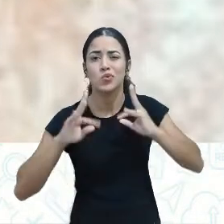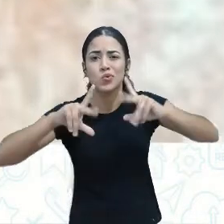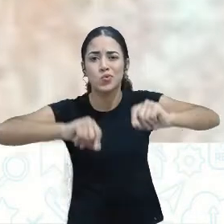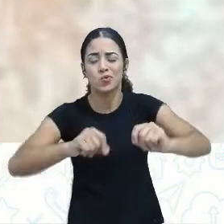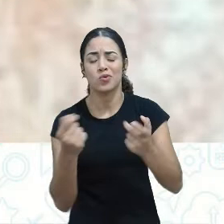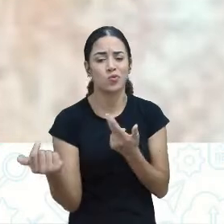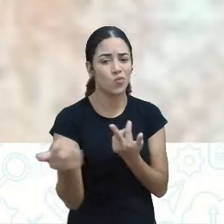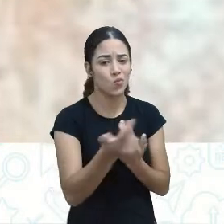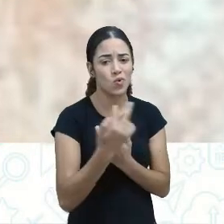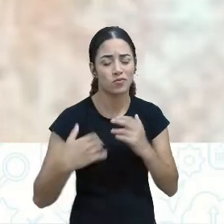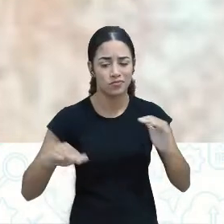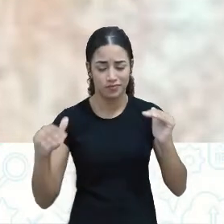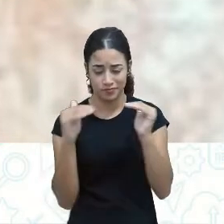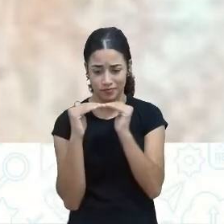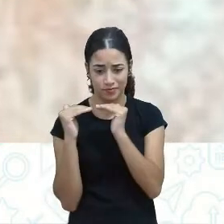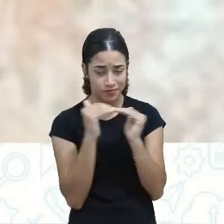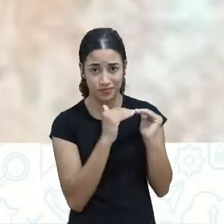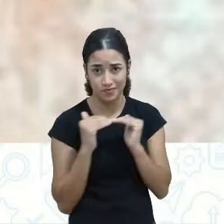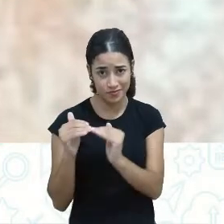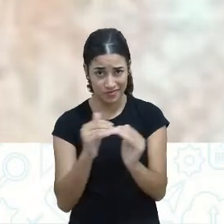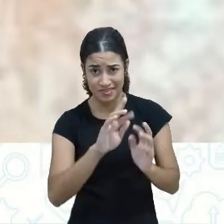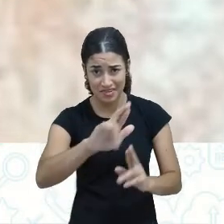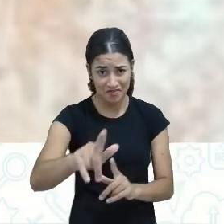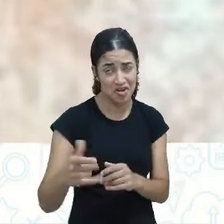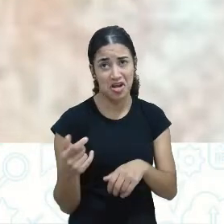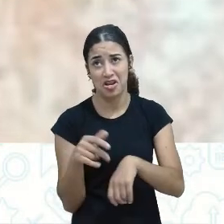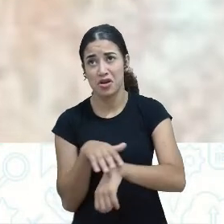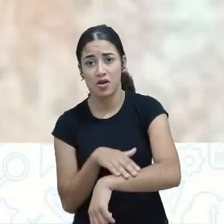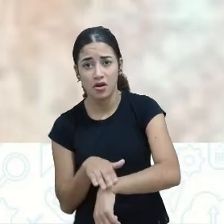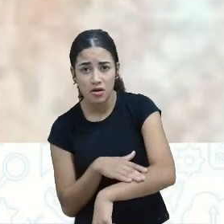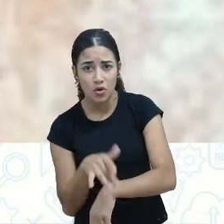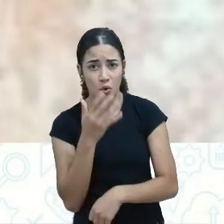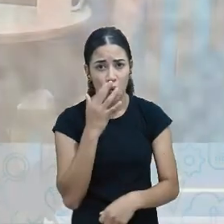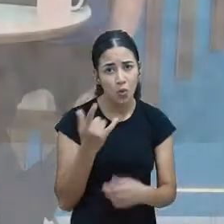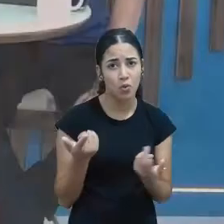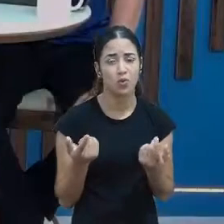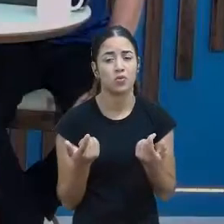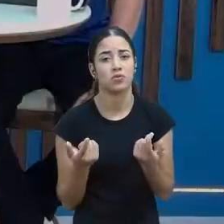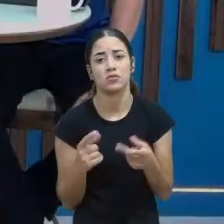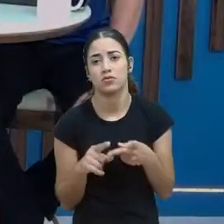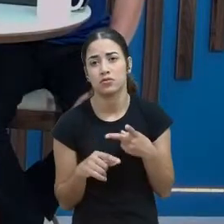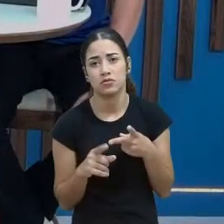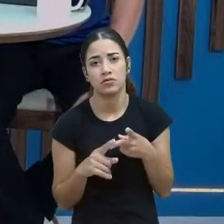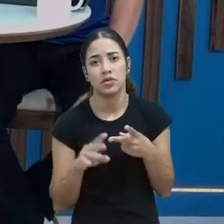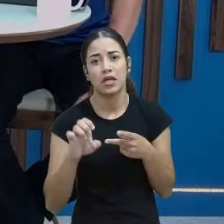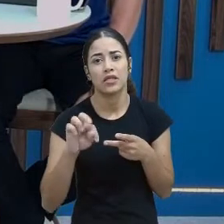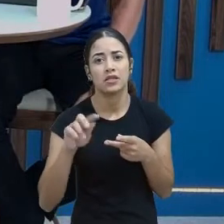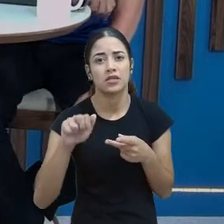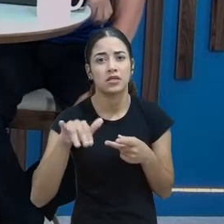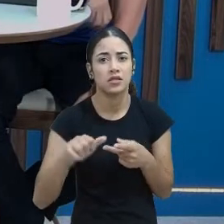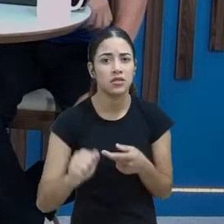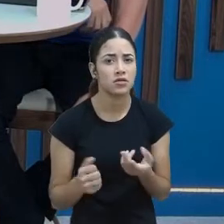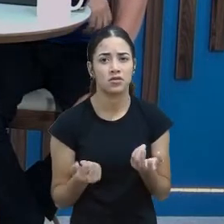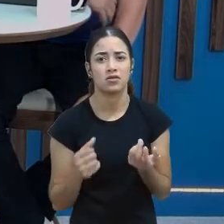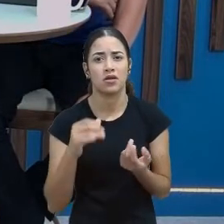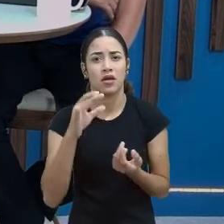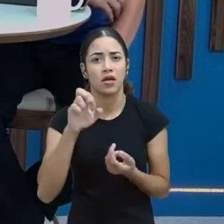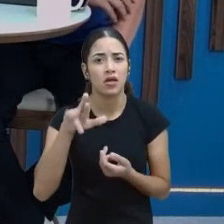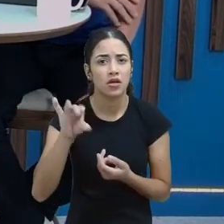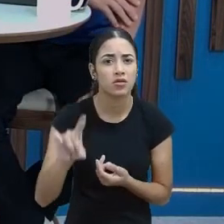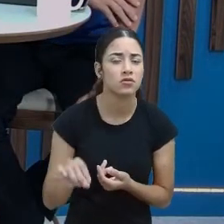iguais perante a lei, né, sem distinção de cor, sexo, enfim, etnia, credo, pois